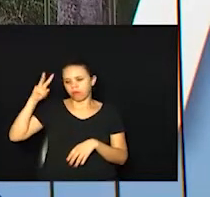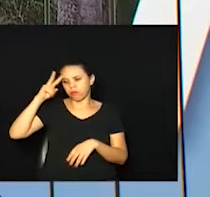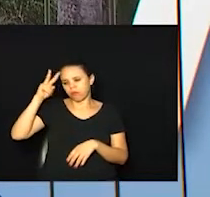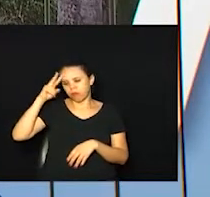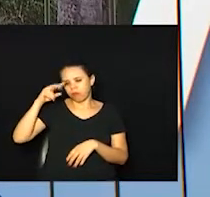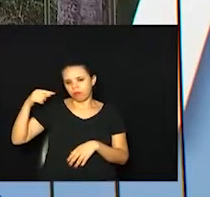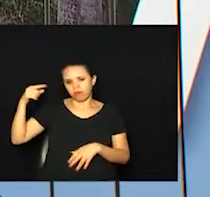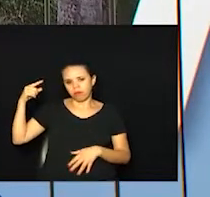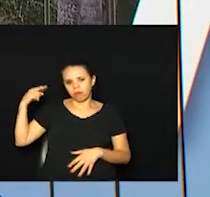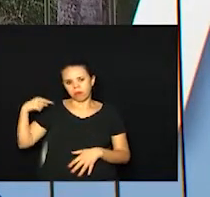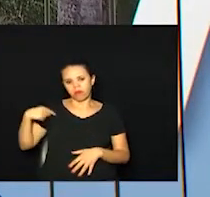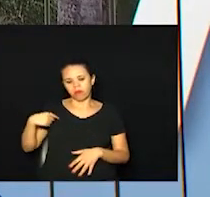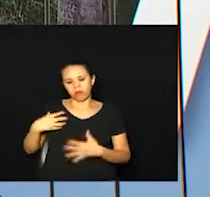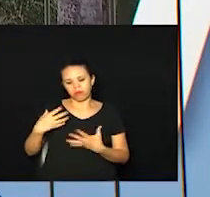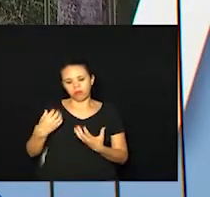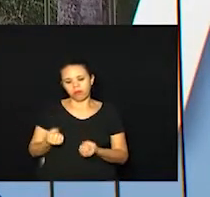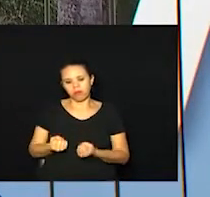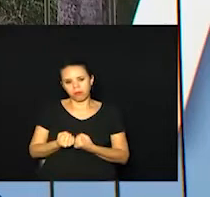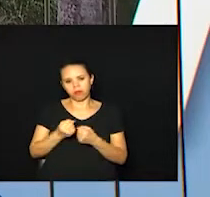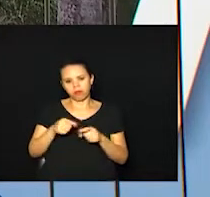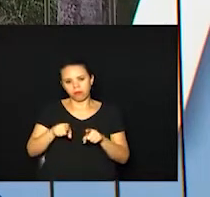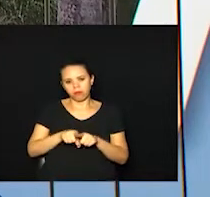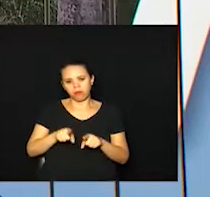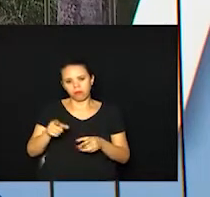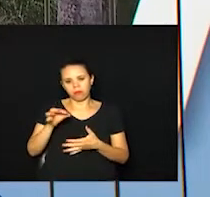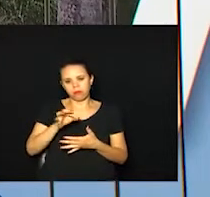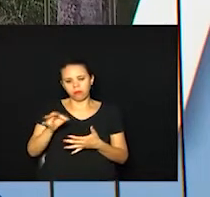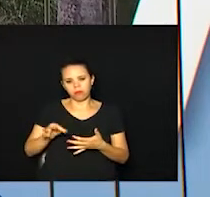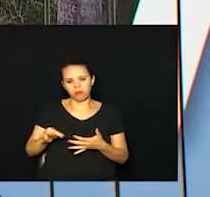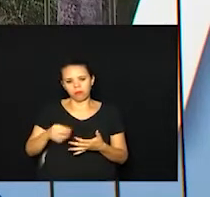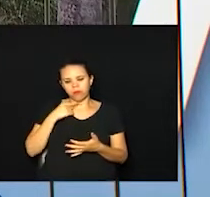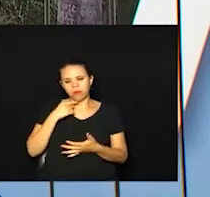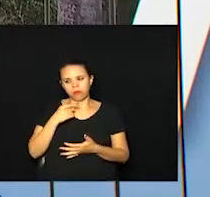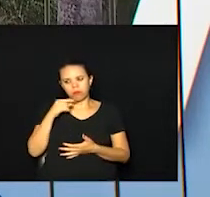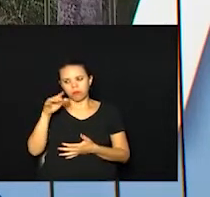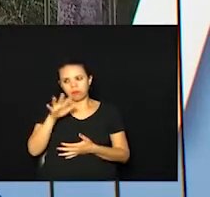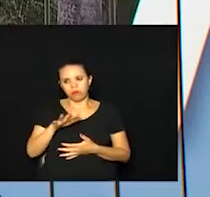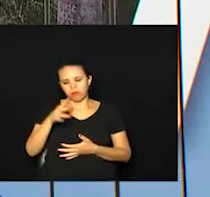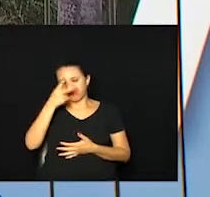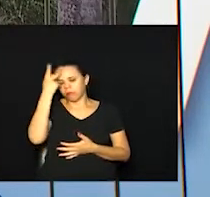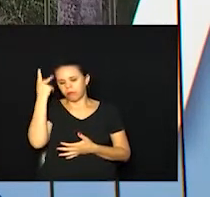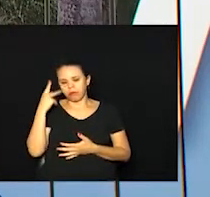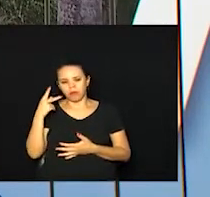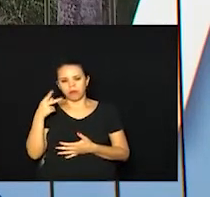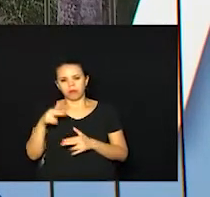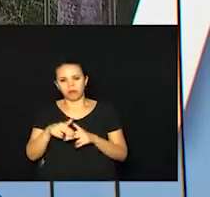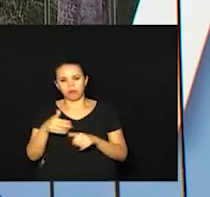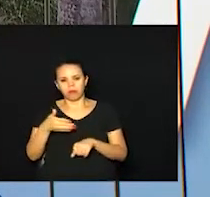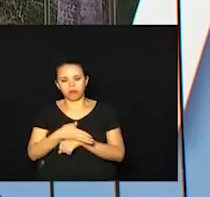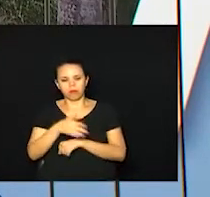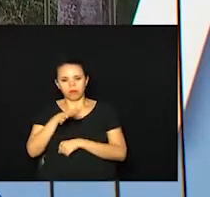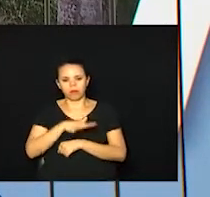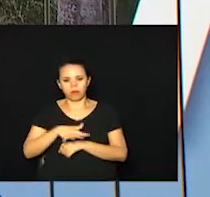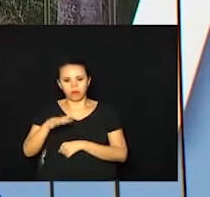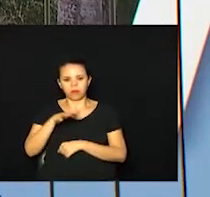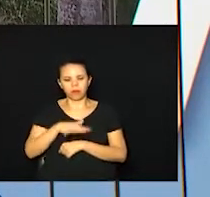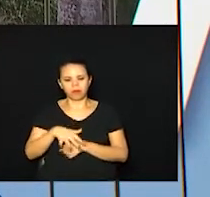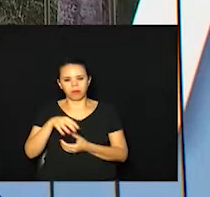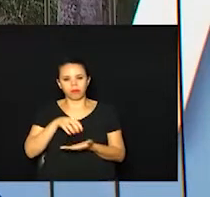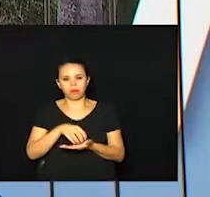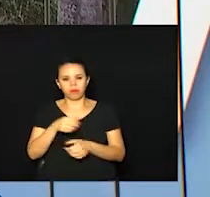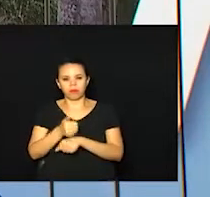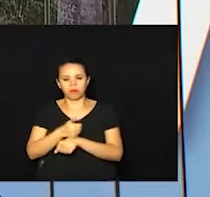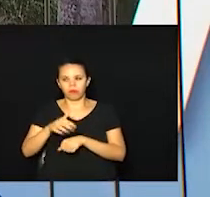que nós acolhemos um conjunto de questionamentos que envolveu desde setores